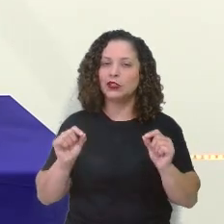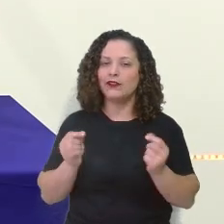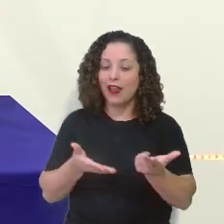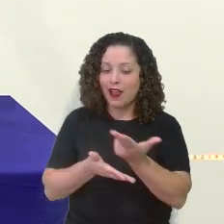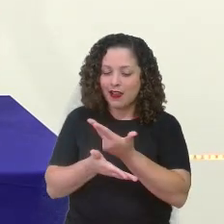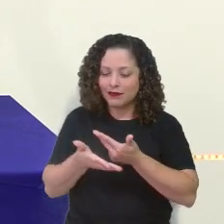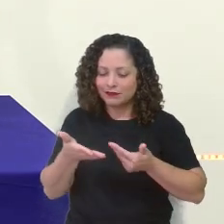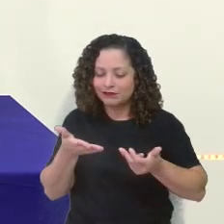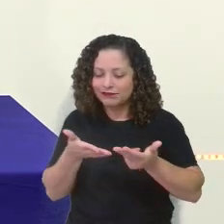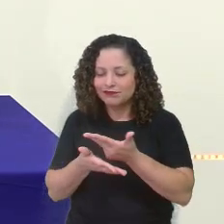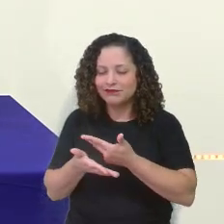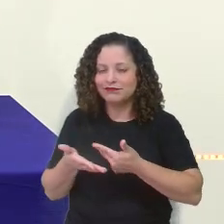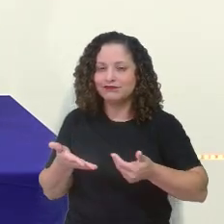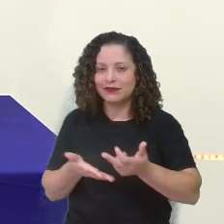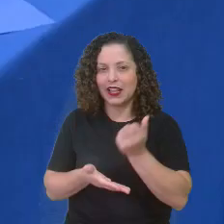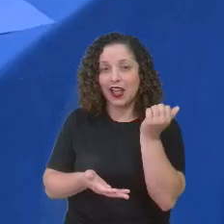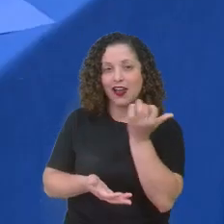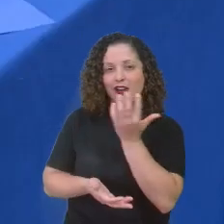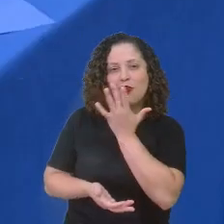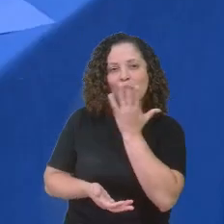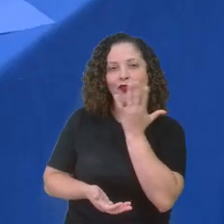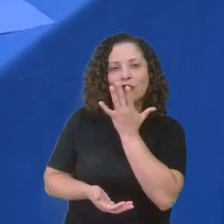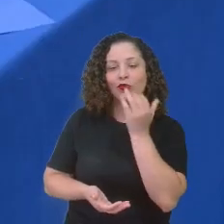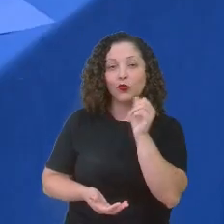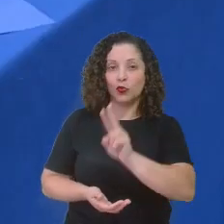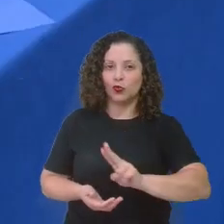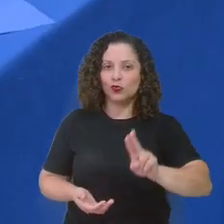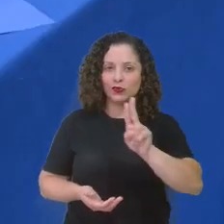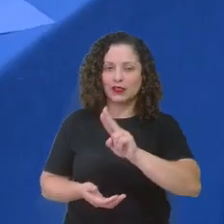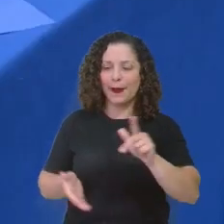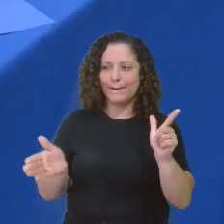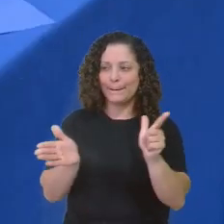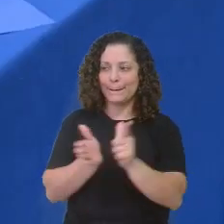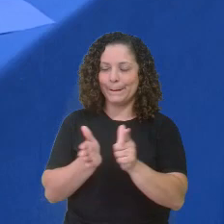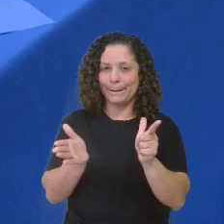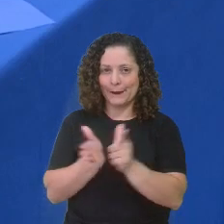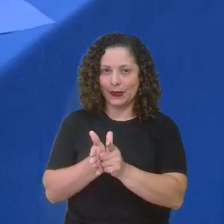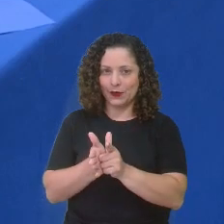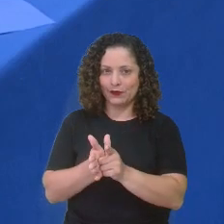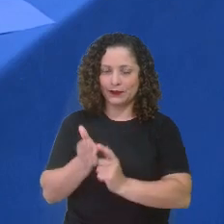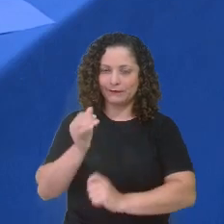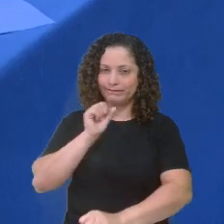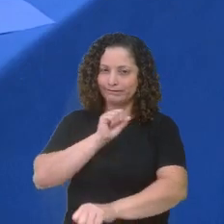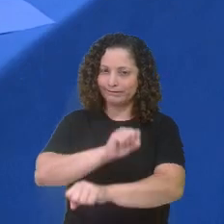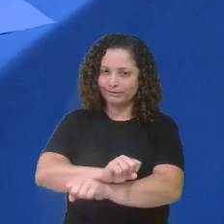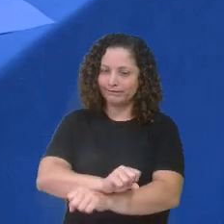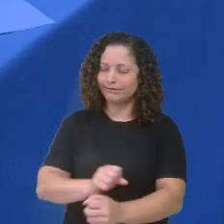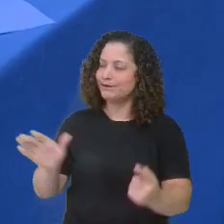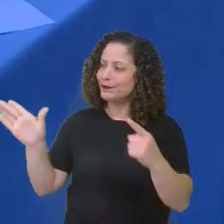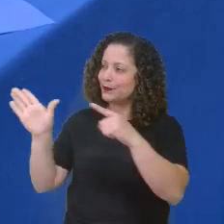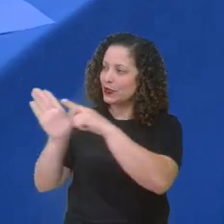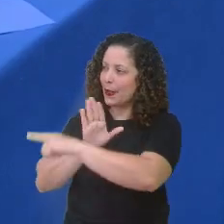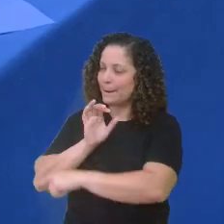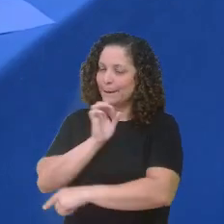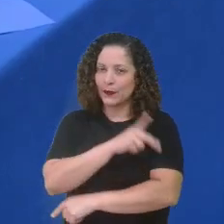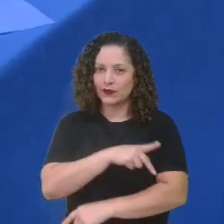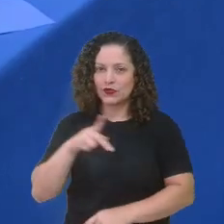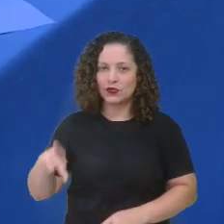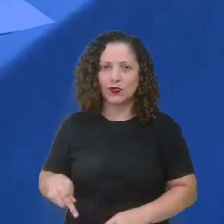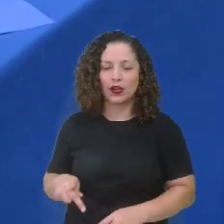como eu decorei aqui, usando o papel. Eu vou dar uma paradinha e perguntar à professora Verônica como é que